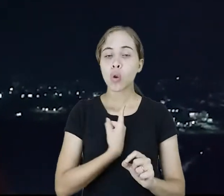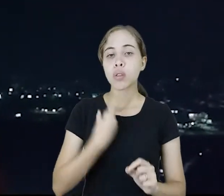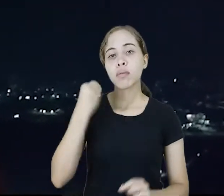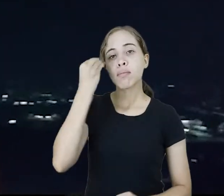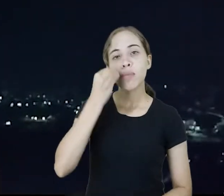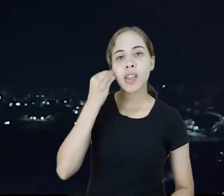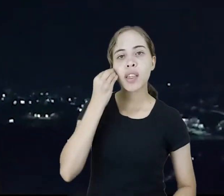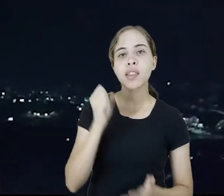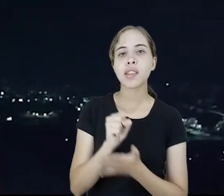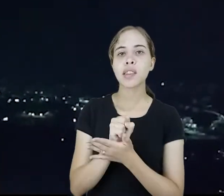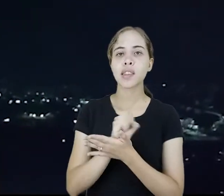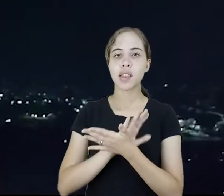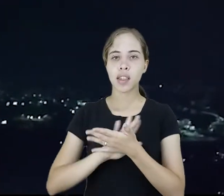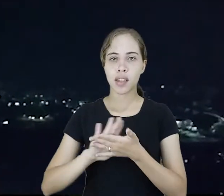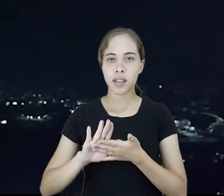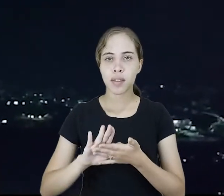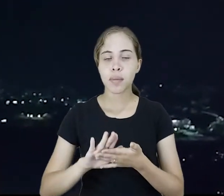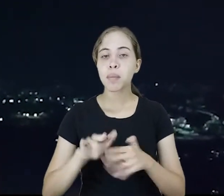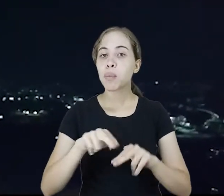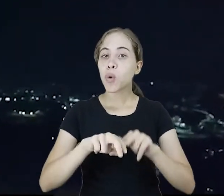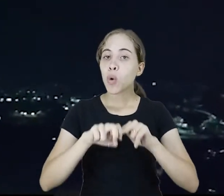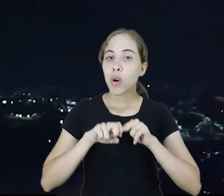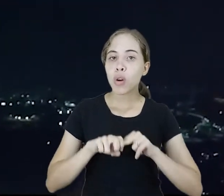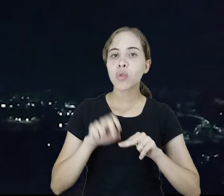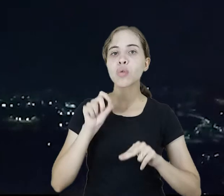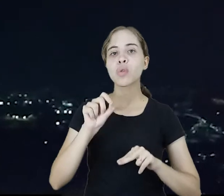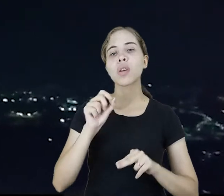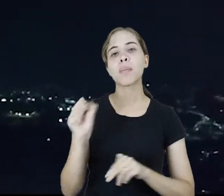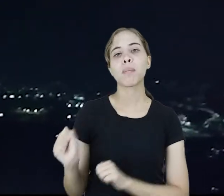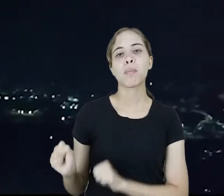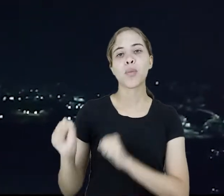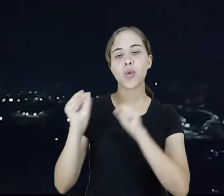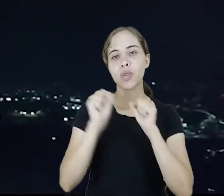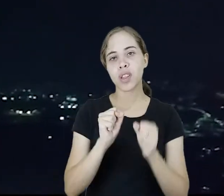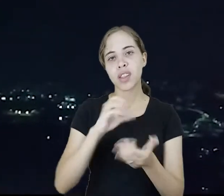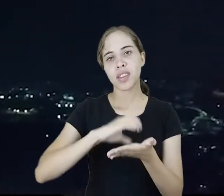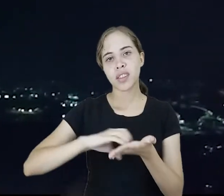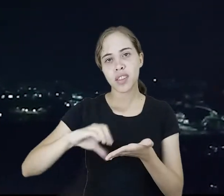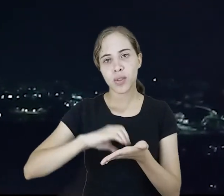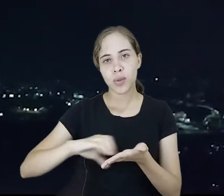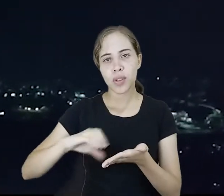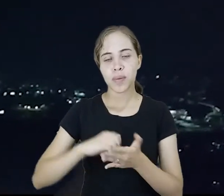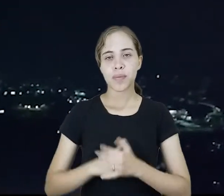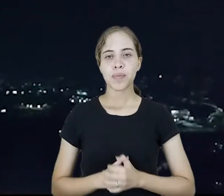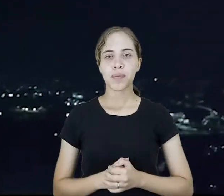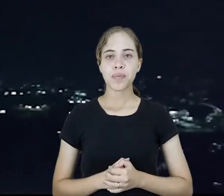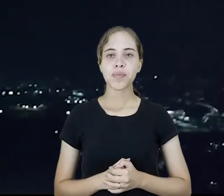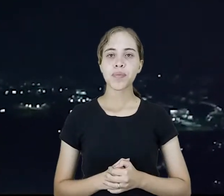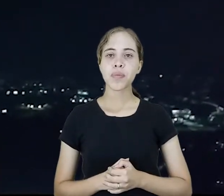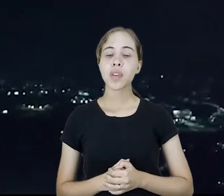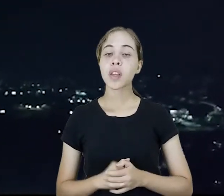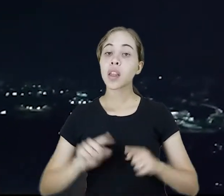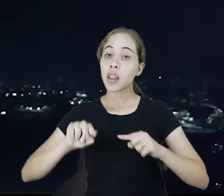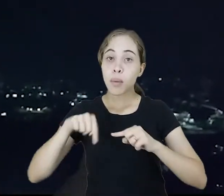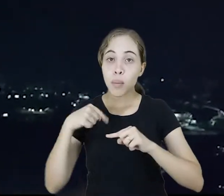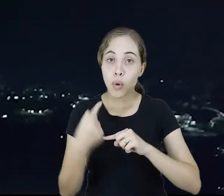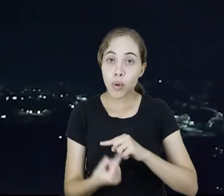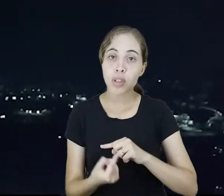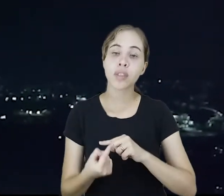experiências sagradas por causa do poder das Escrituras. Depois